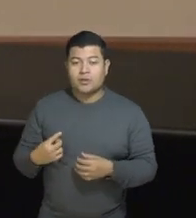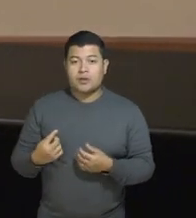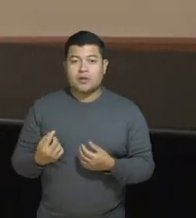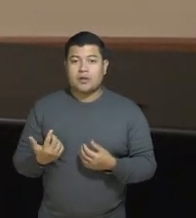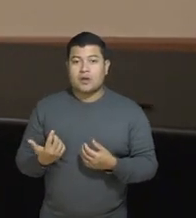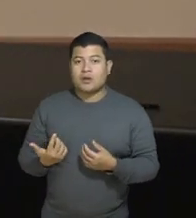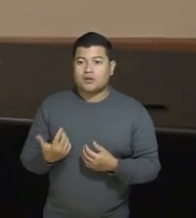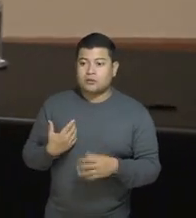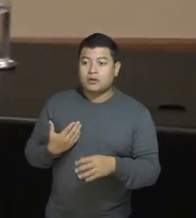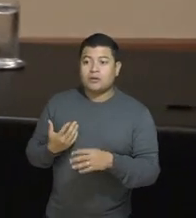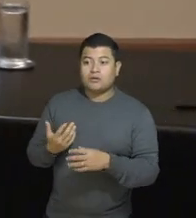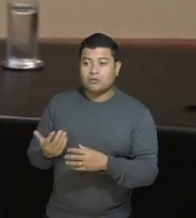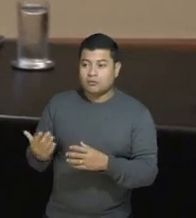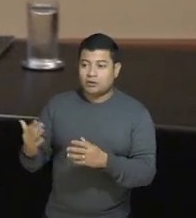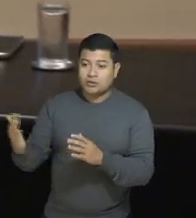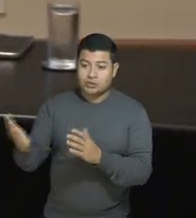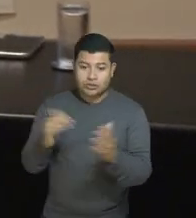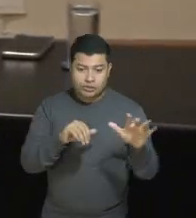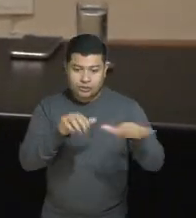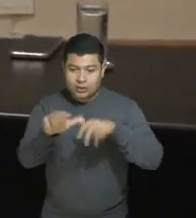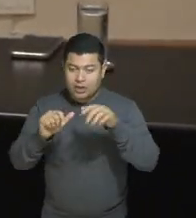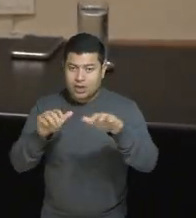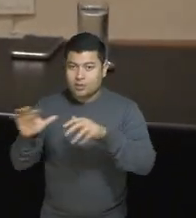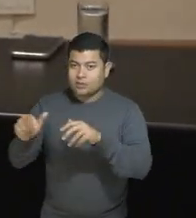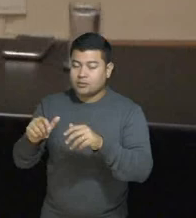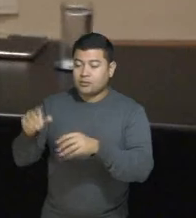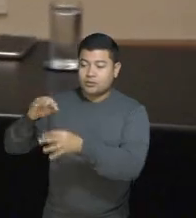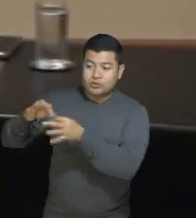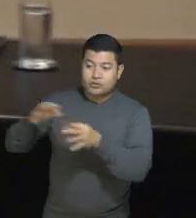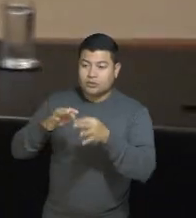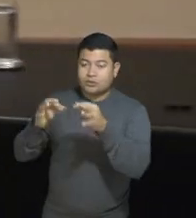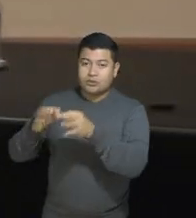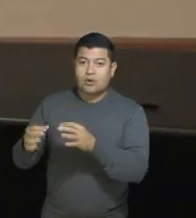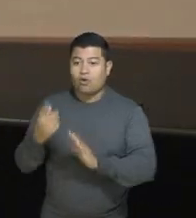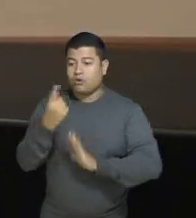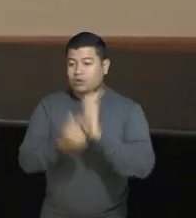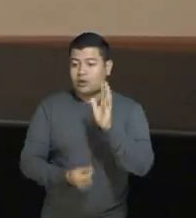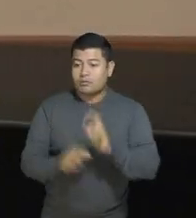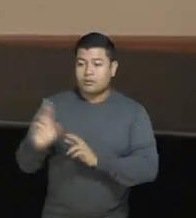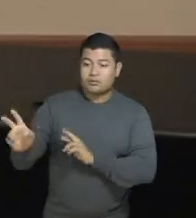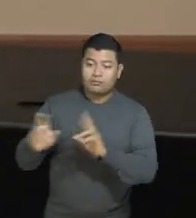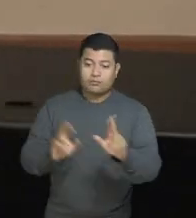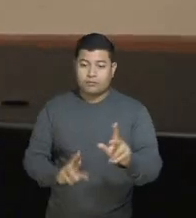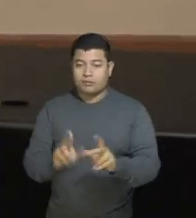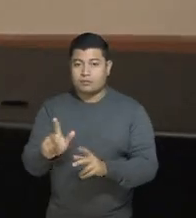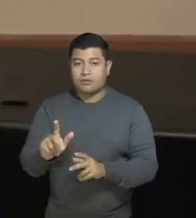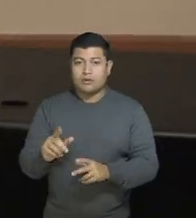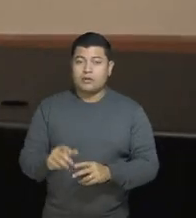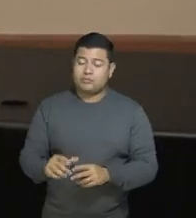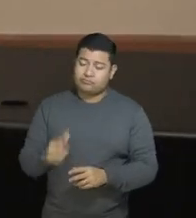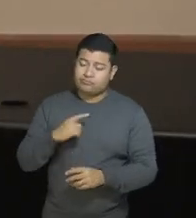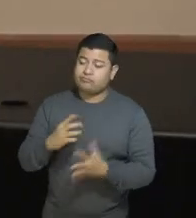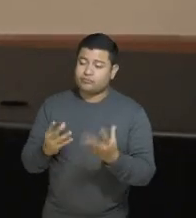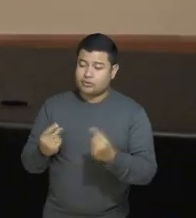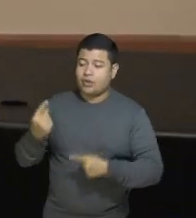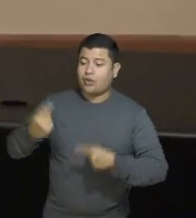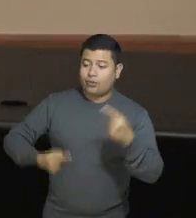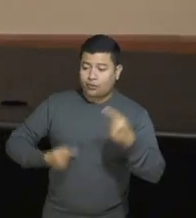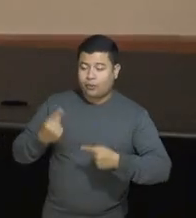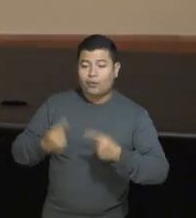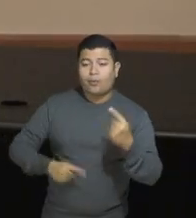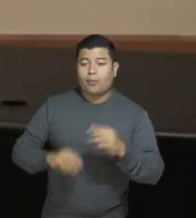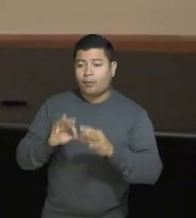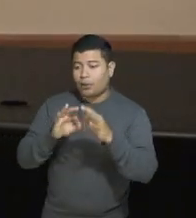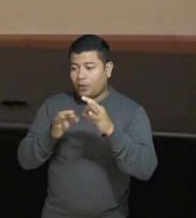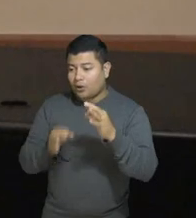interesses diferentes, com orçamentos diferentes, a gente tem muitas discussões e muitos debates na área para se chegar a